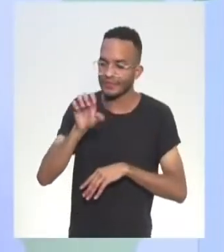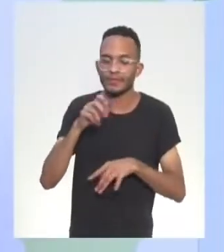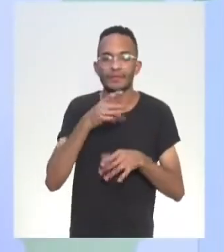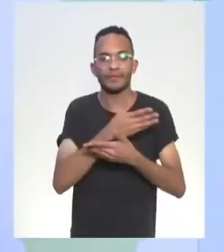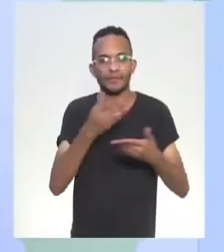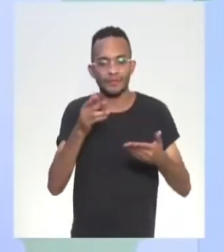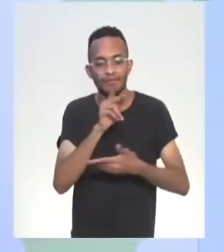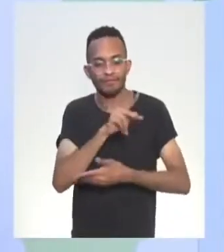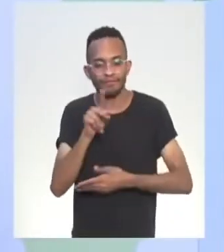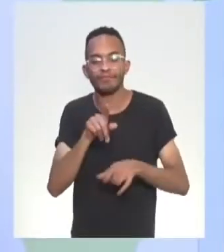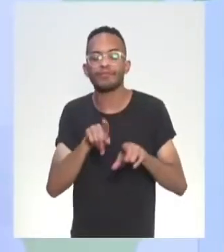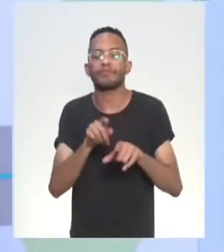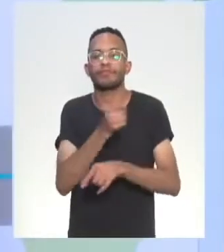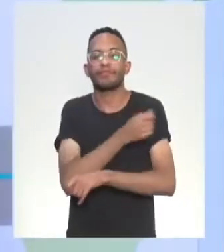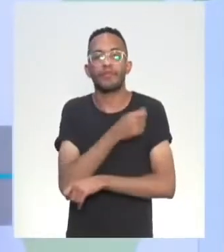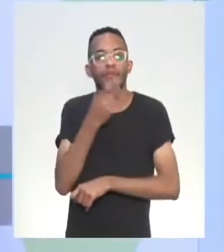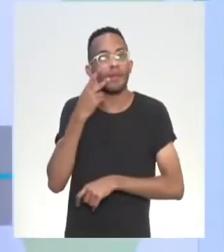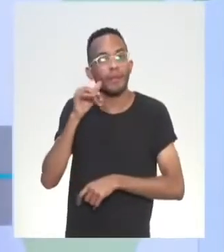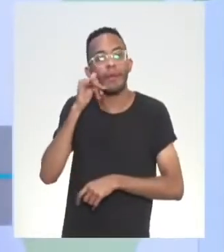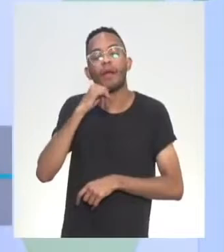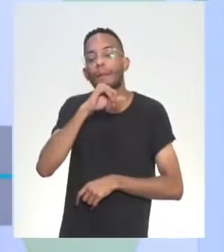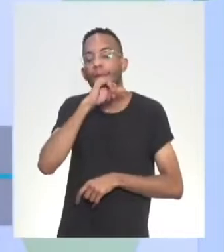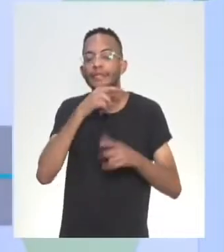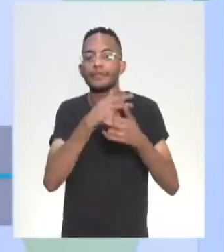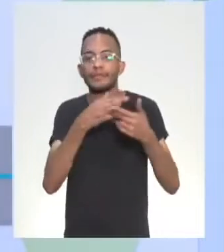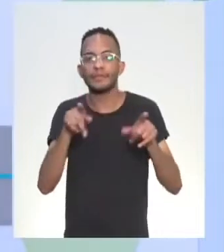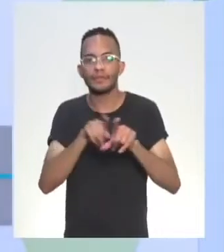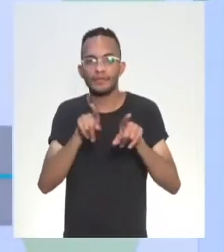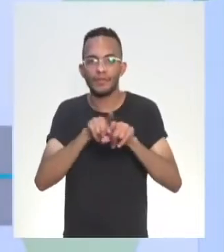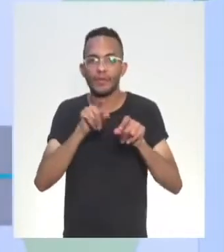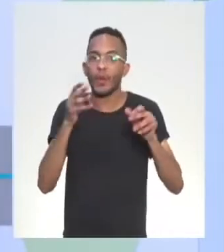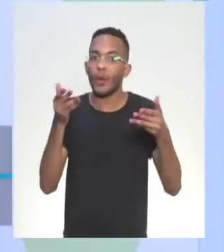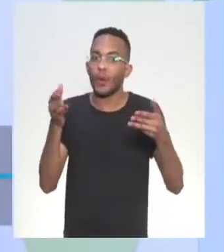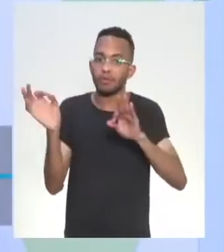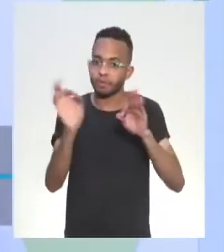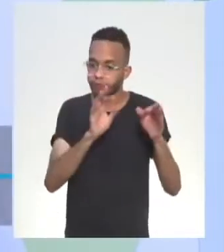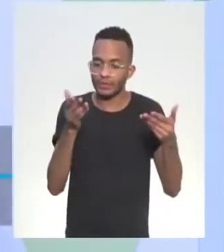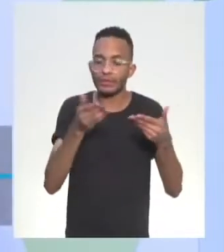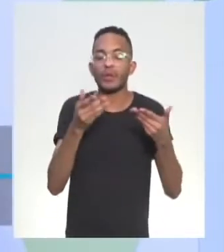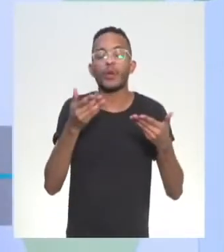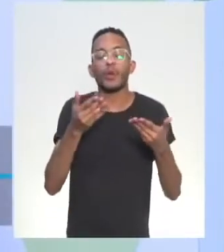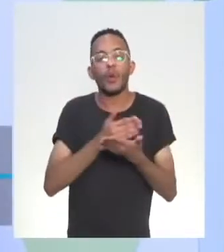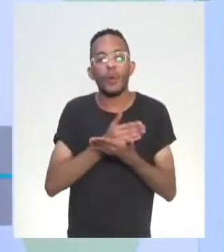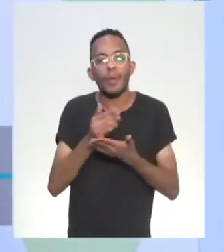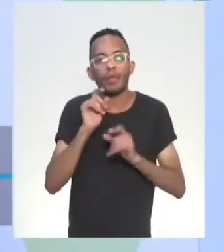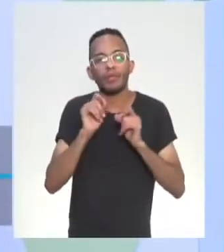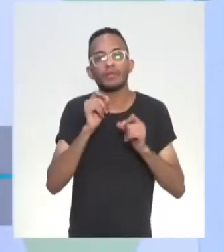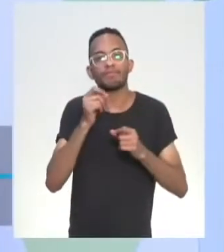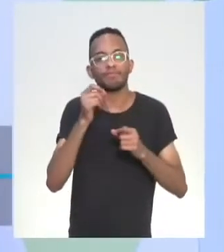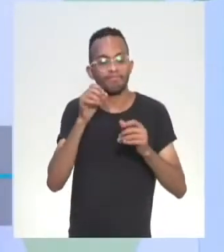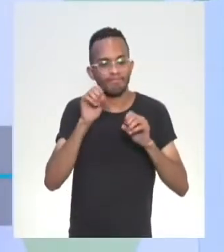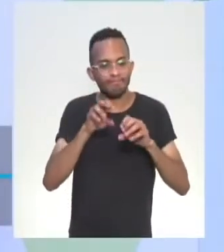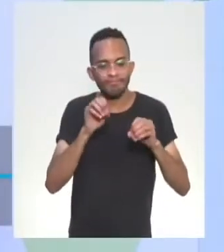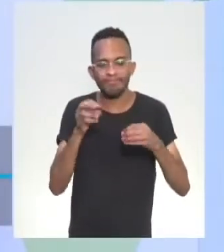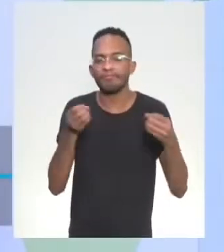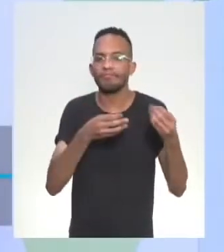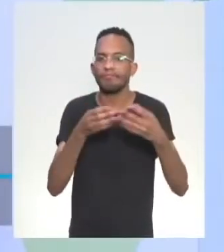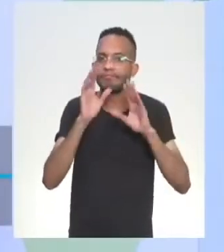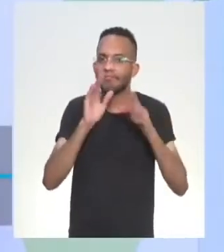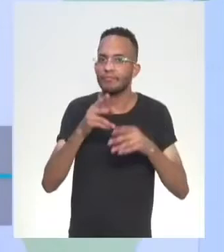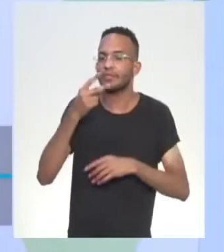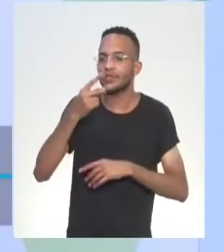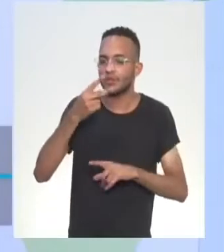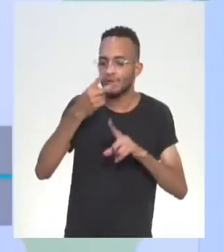alunos, professores e pais que estão aí assistindo a nossa aula. Hoje a gente começa uma sequência de aulas nova, já do